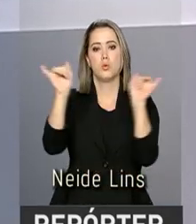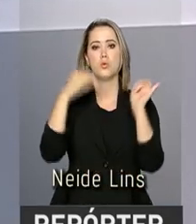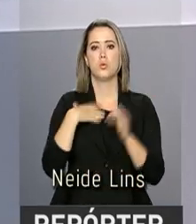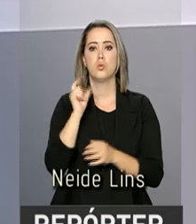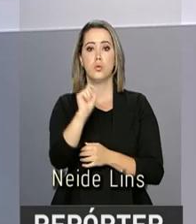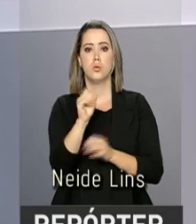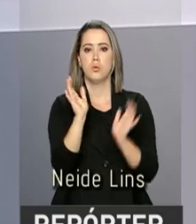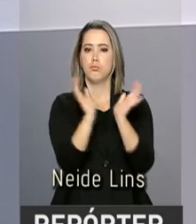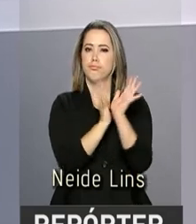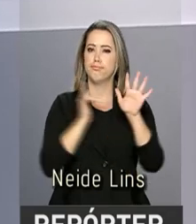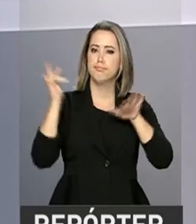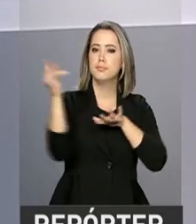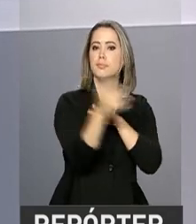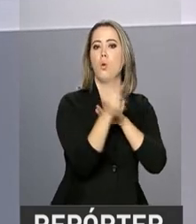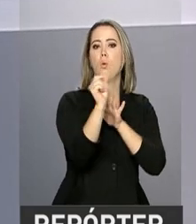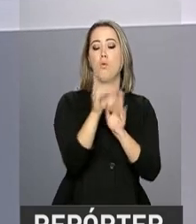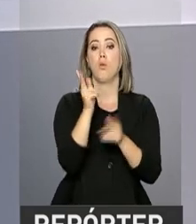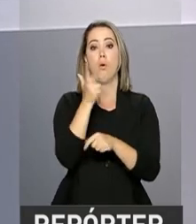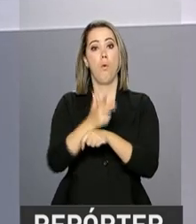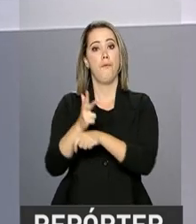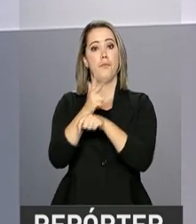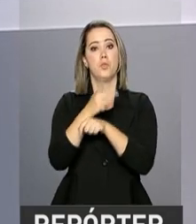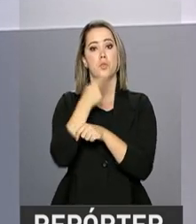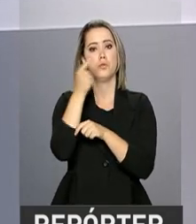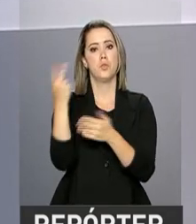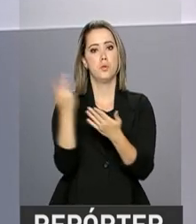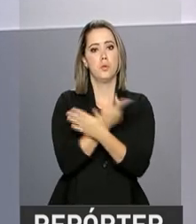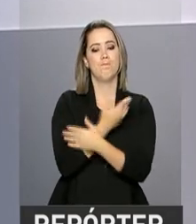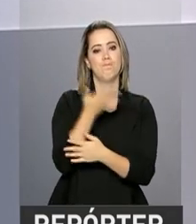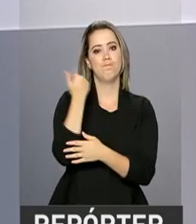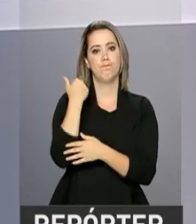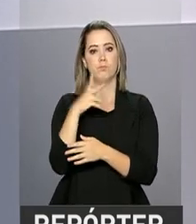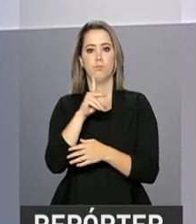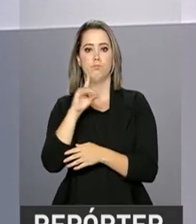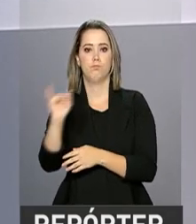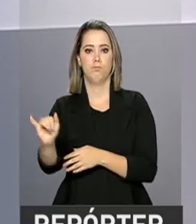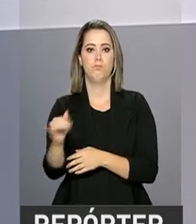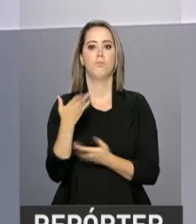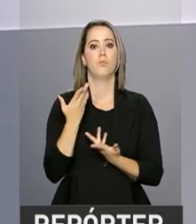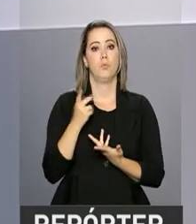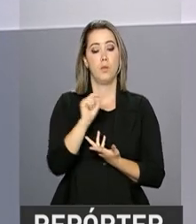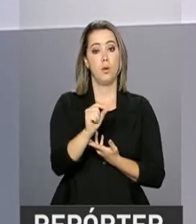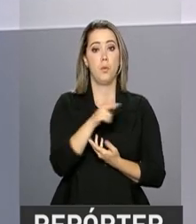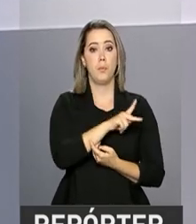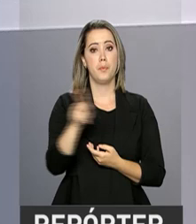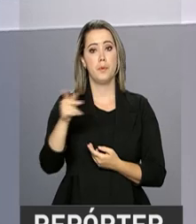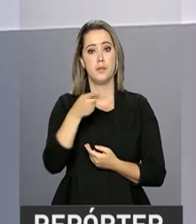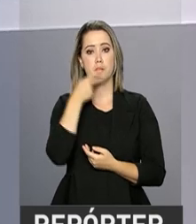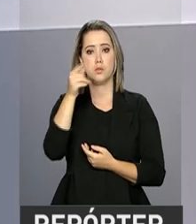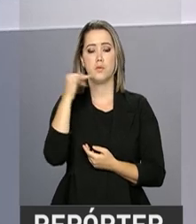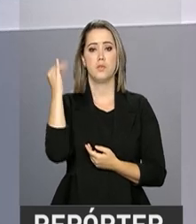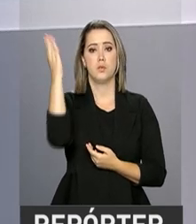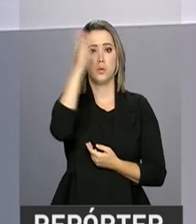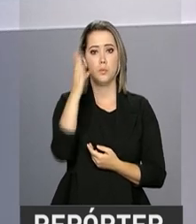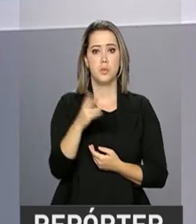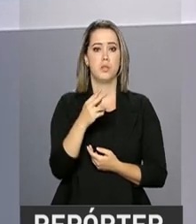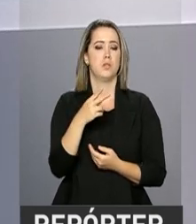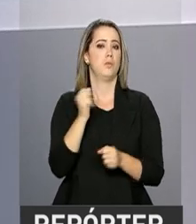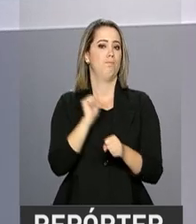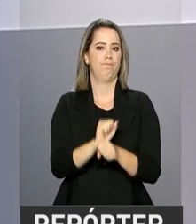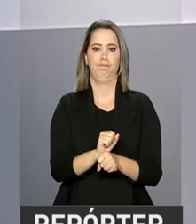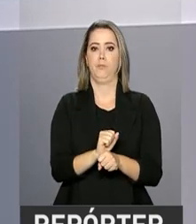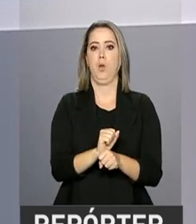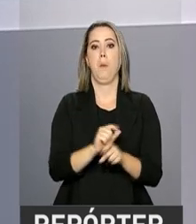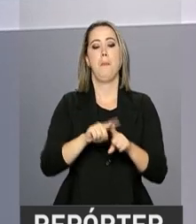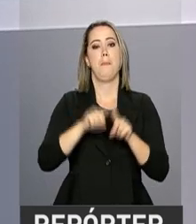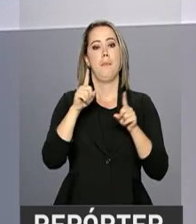há pouco nas redes sociais um vídeo sobre os acontecimentos dos últimos dias. O presidente ressaltou que o Brasil não parou e